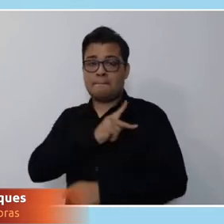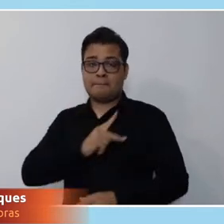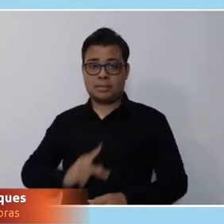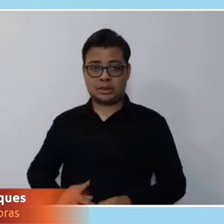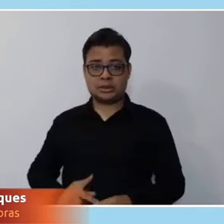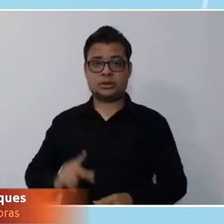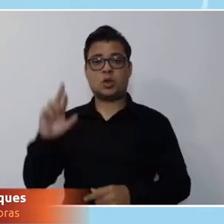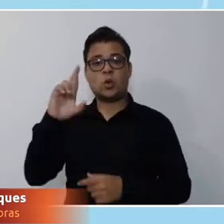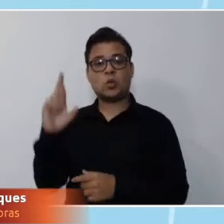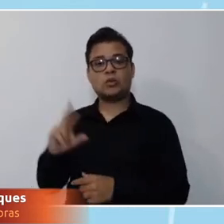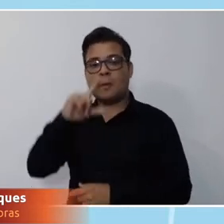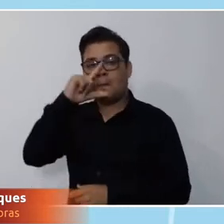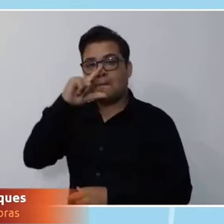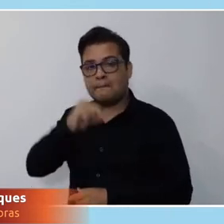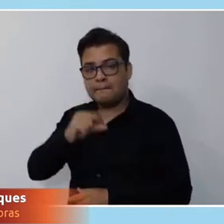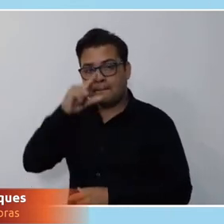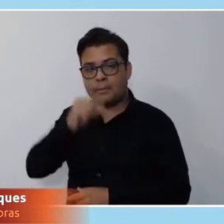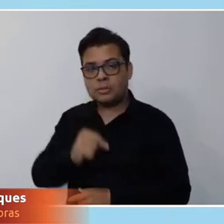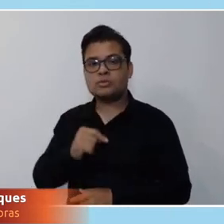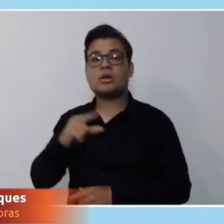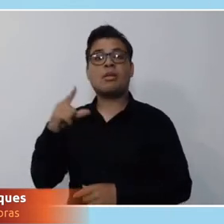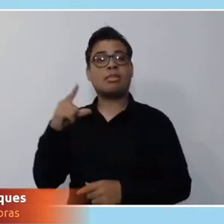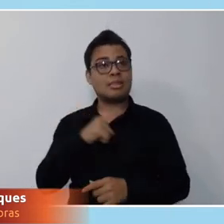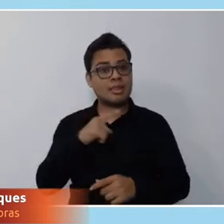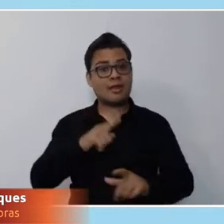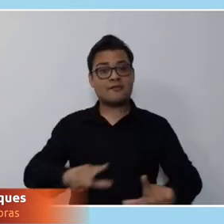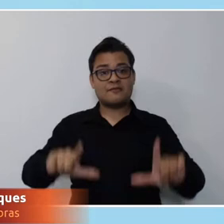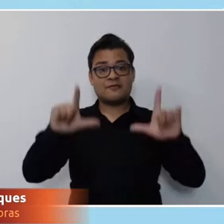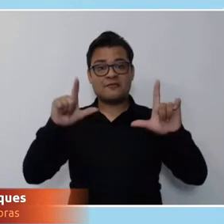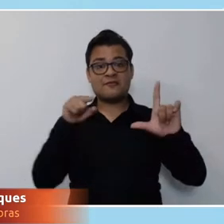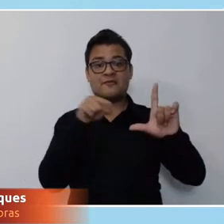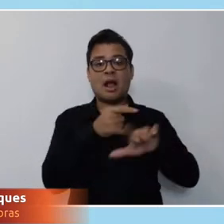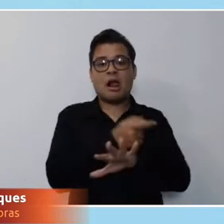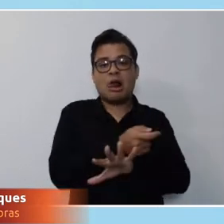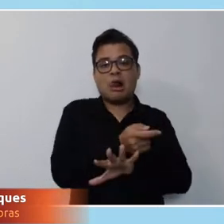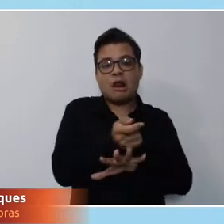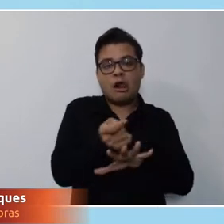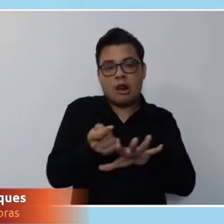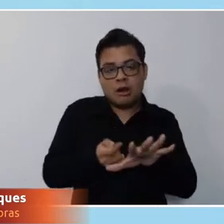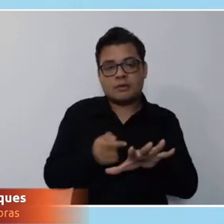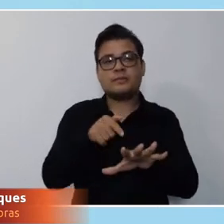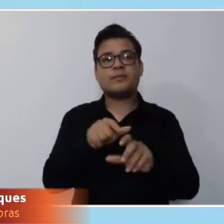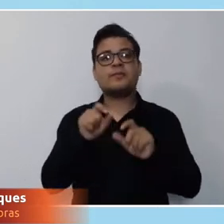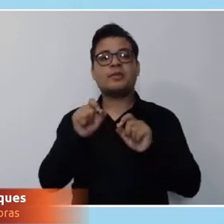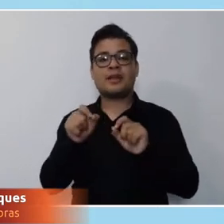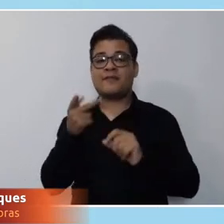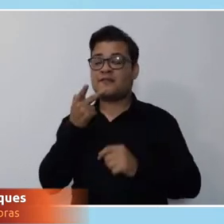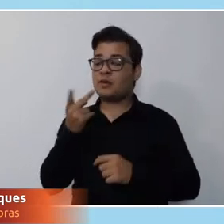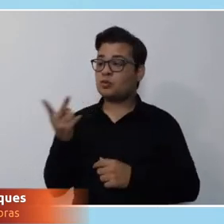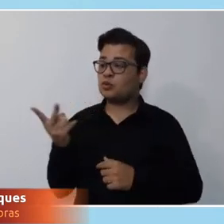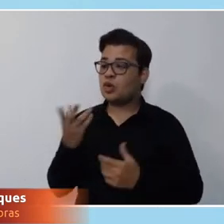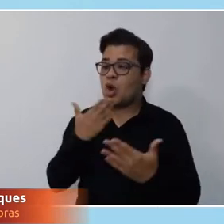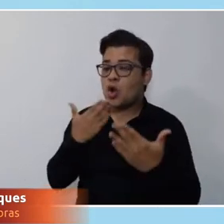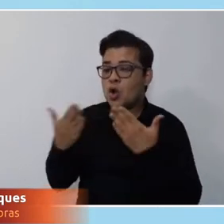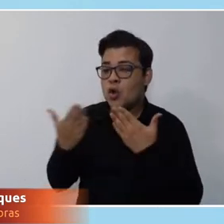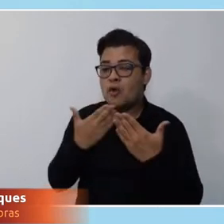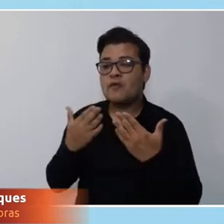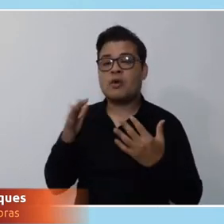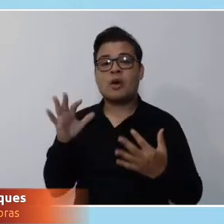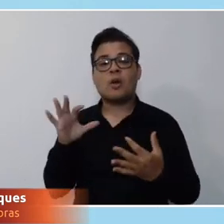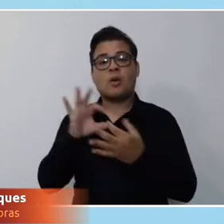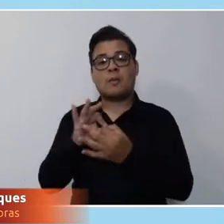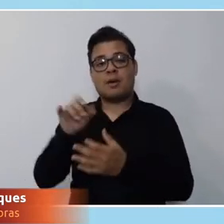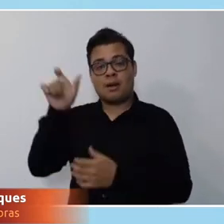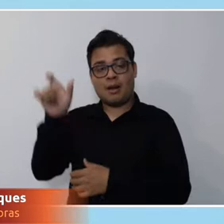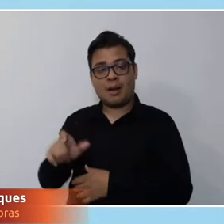Putin gerou inclusive uma fake news, que ligou a conversa dos dois com um anúncio feito por Putin de